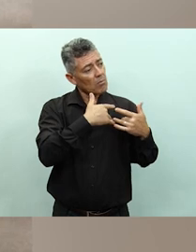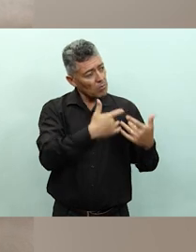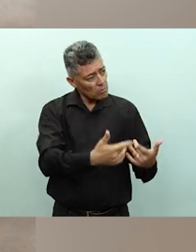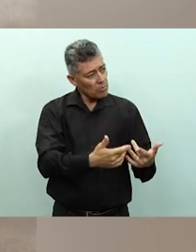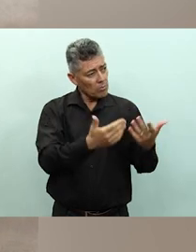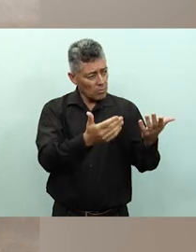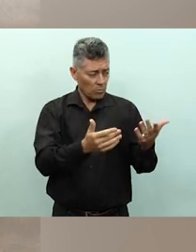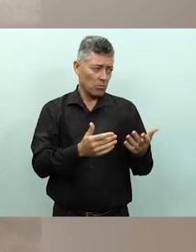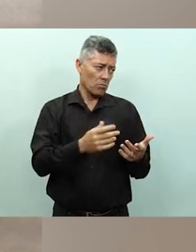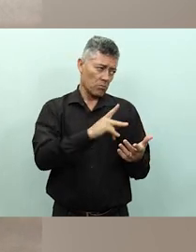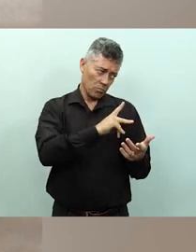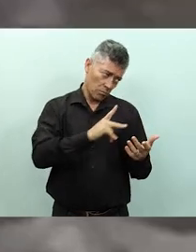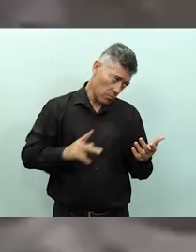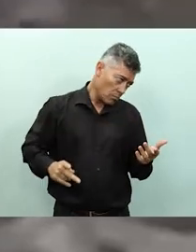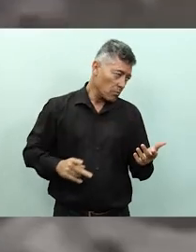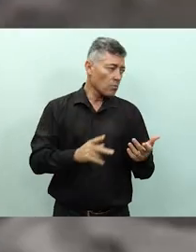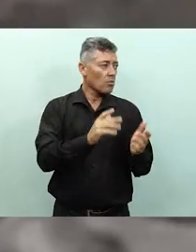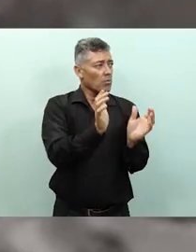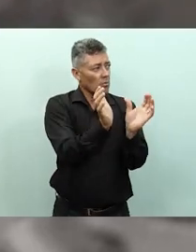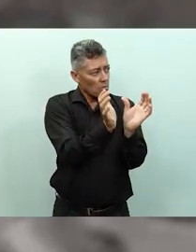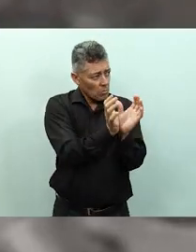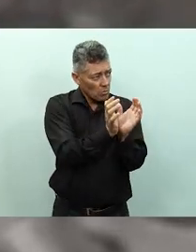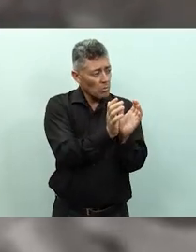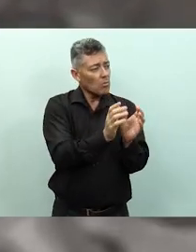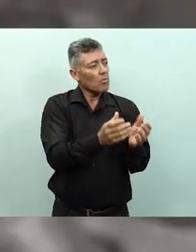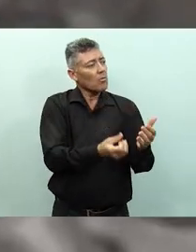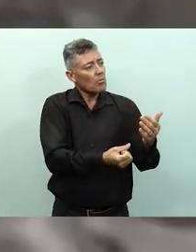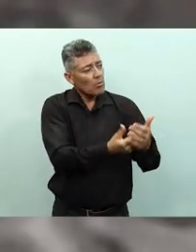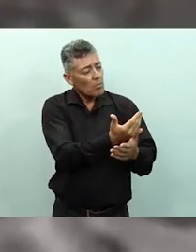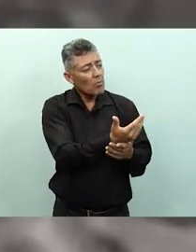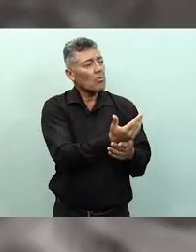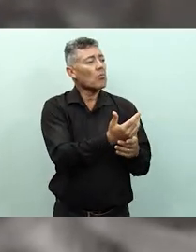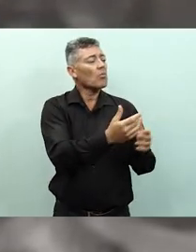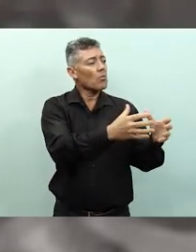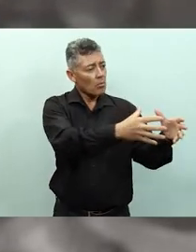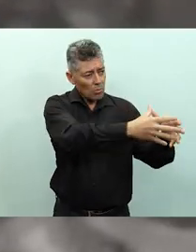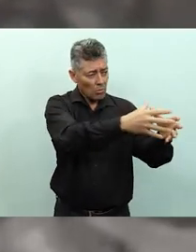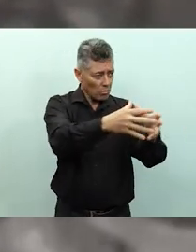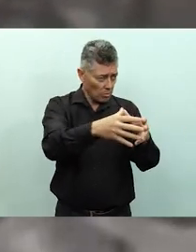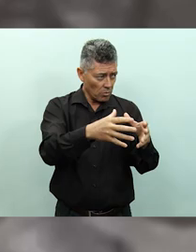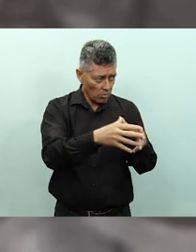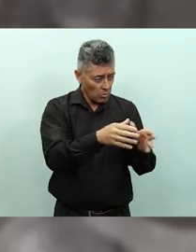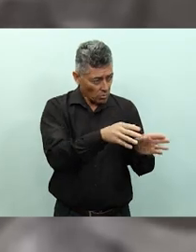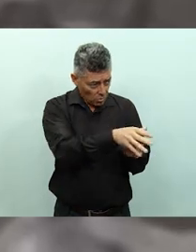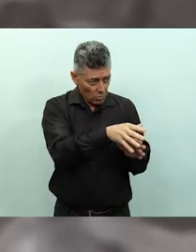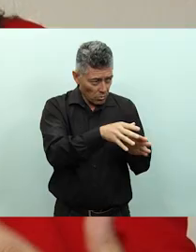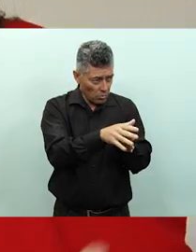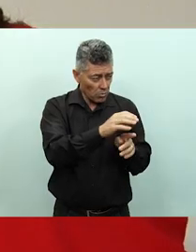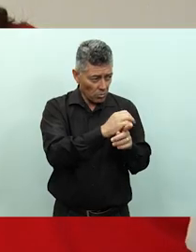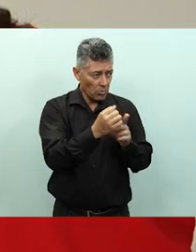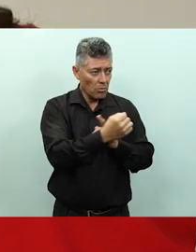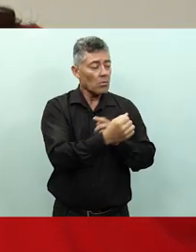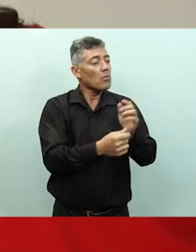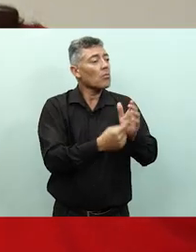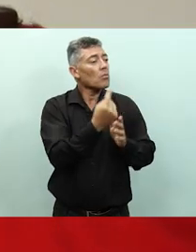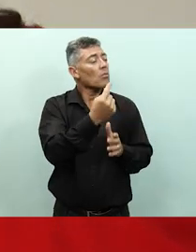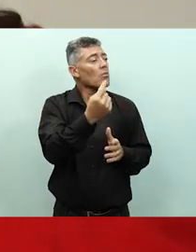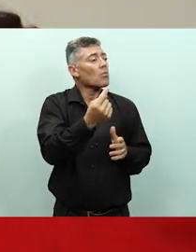Voluntariado, presidiu a APAI e fundou o MEIOS, Movimento de Integração e Orientação Social. Foi uma